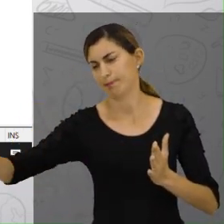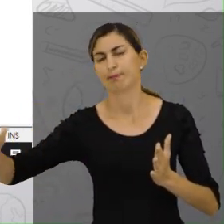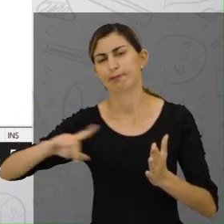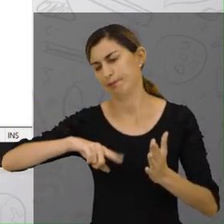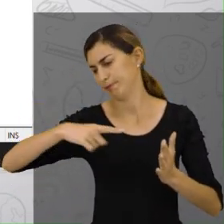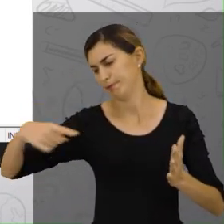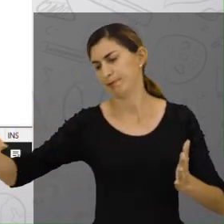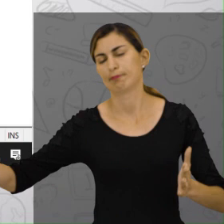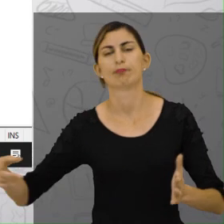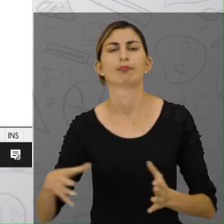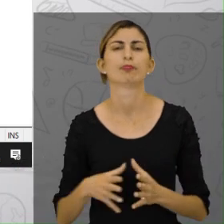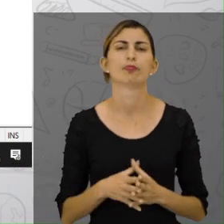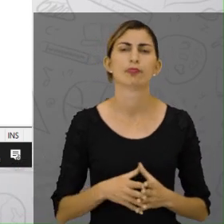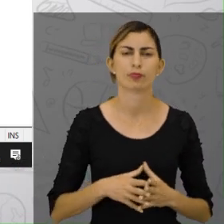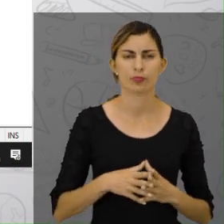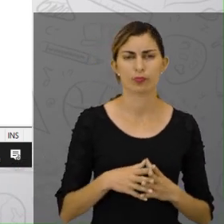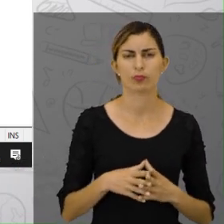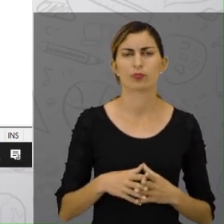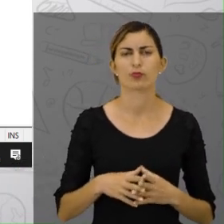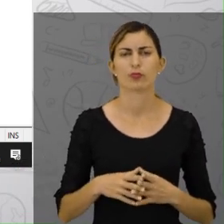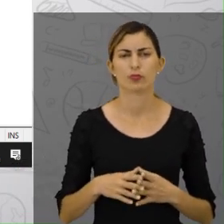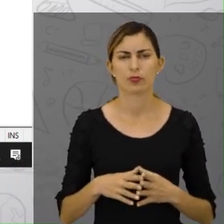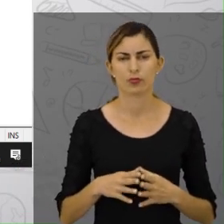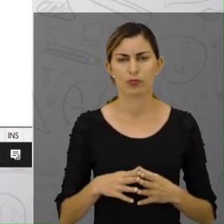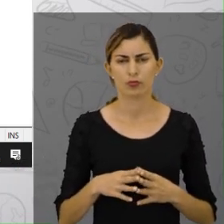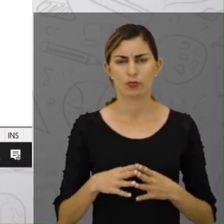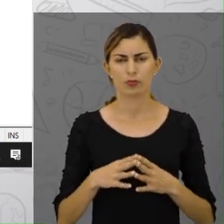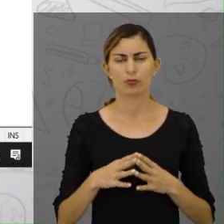assim sucessivamente.